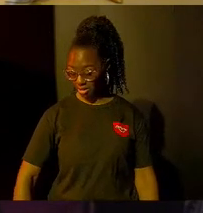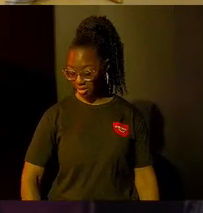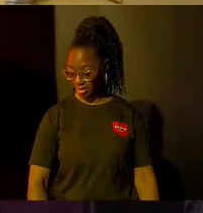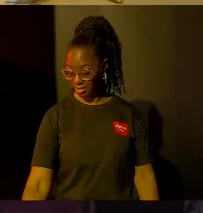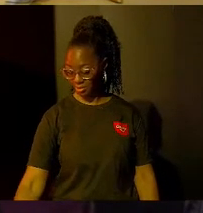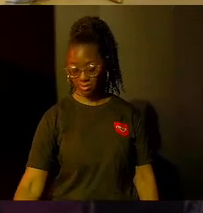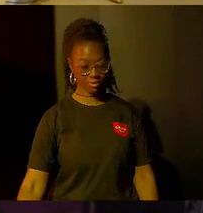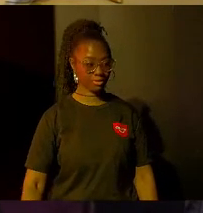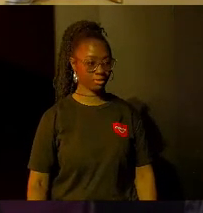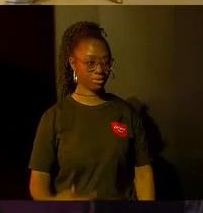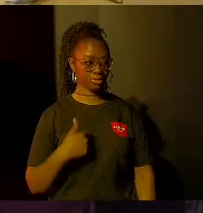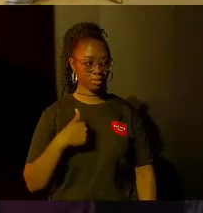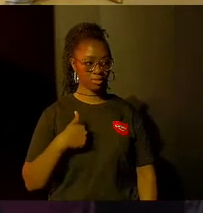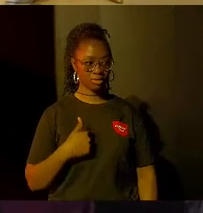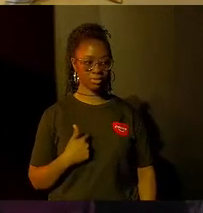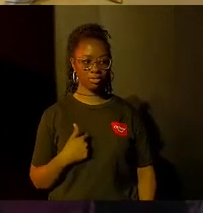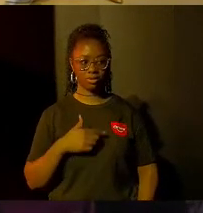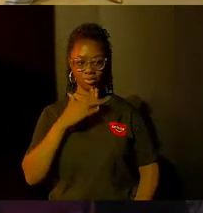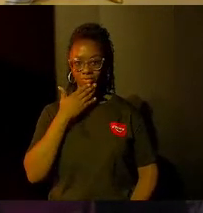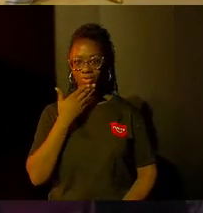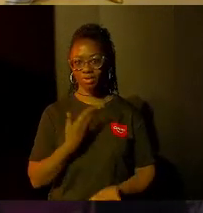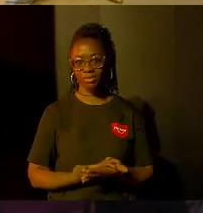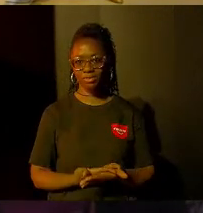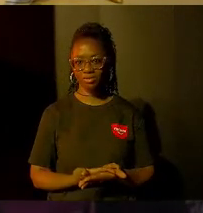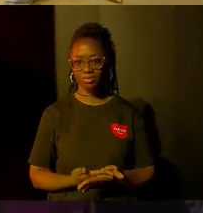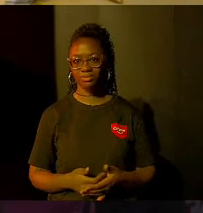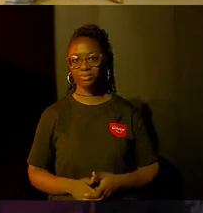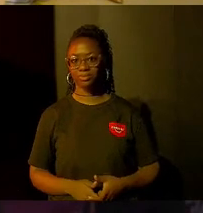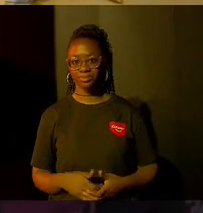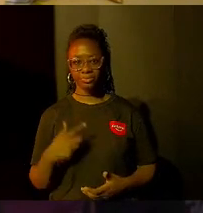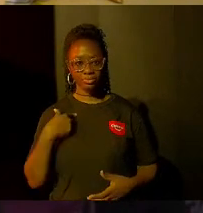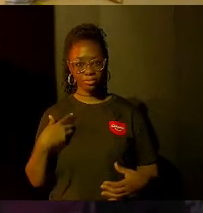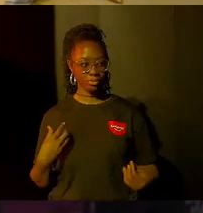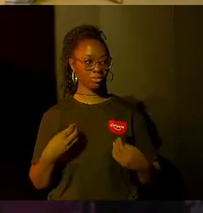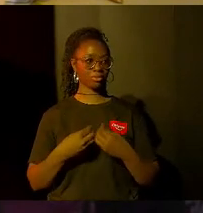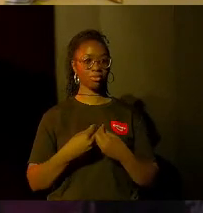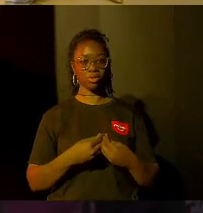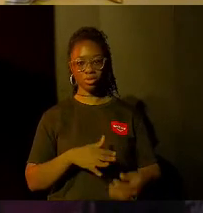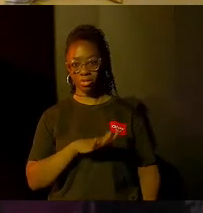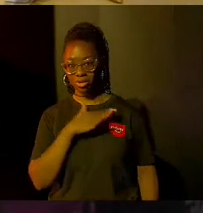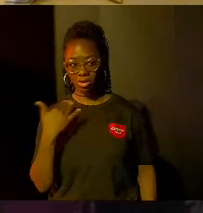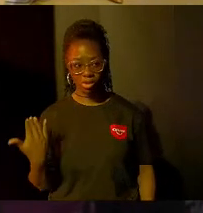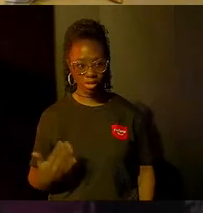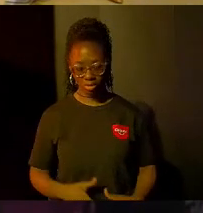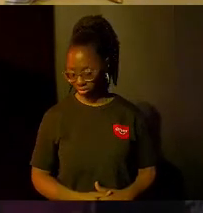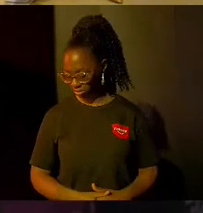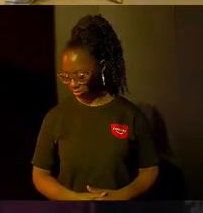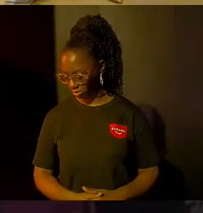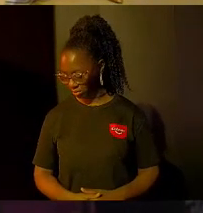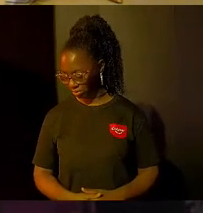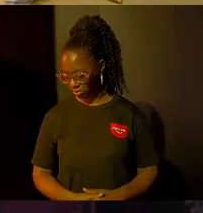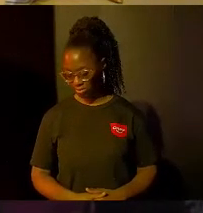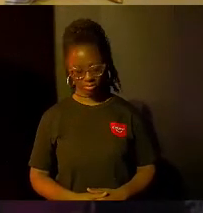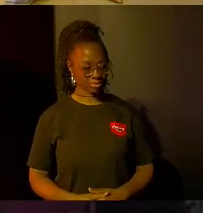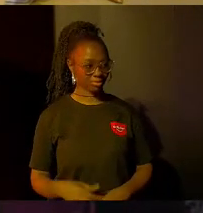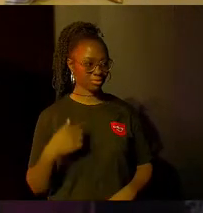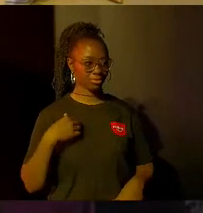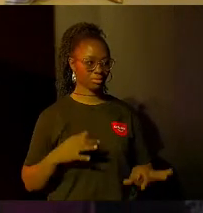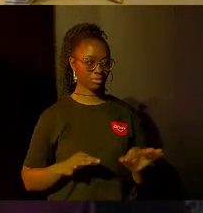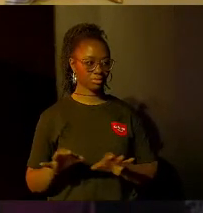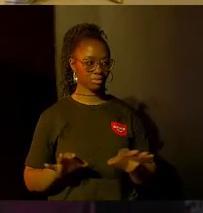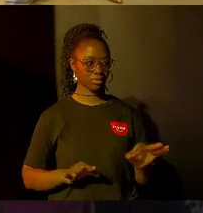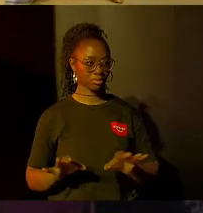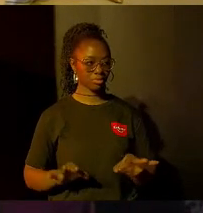de cara eu estou frente a morte eu já estava me preparando eu